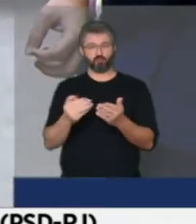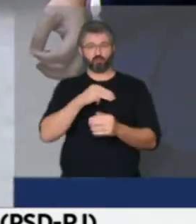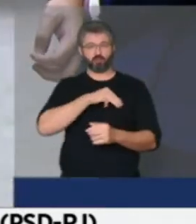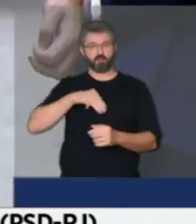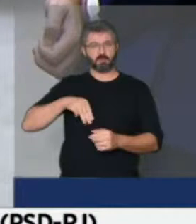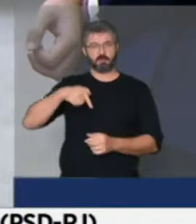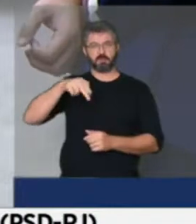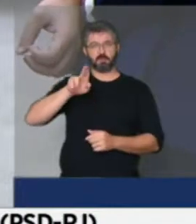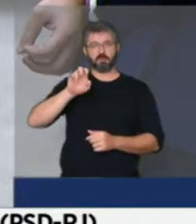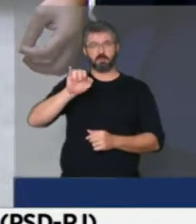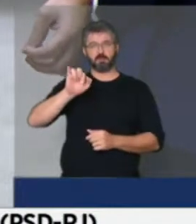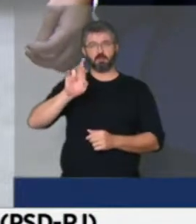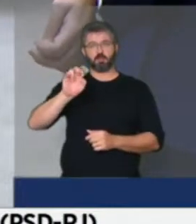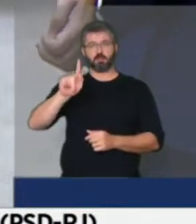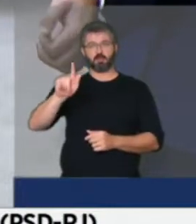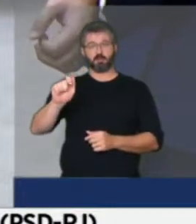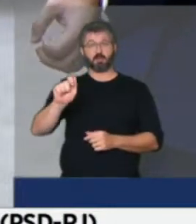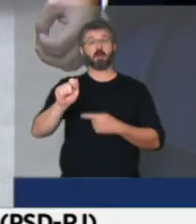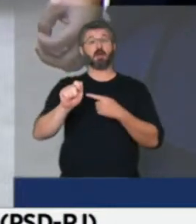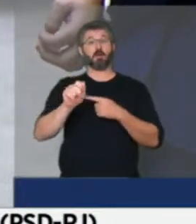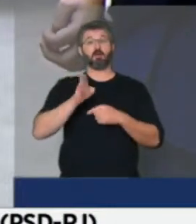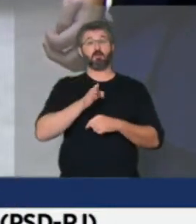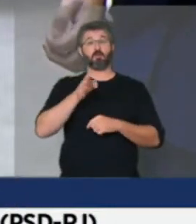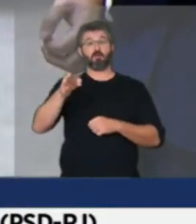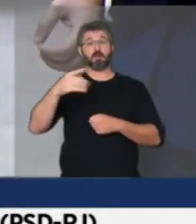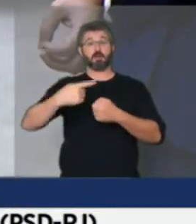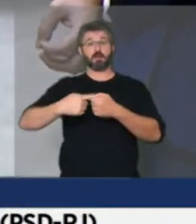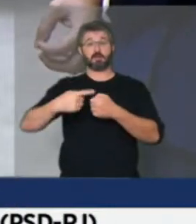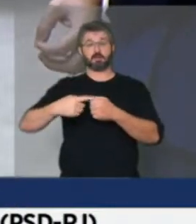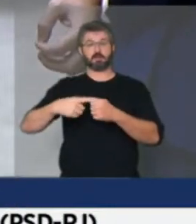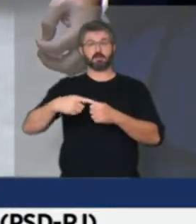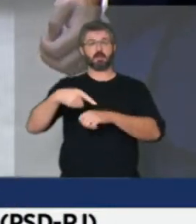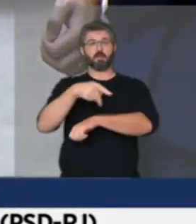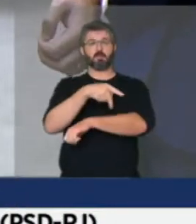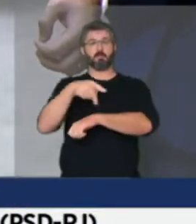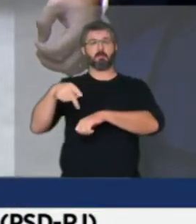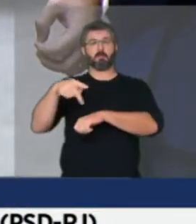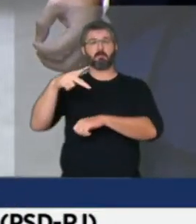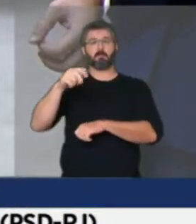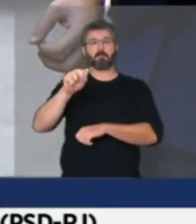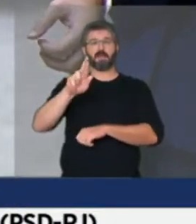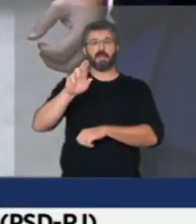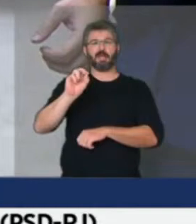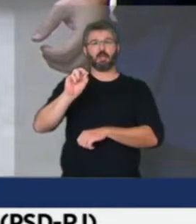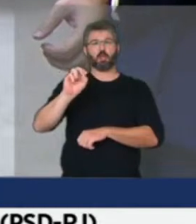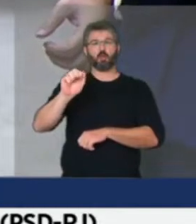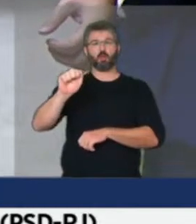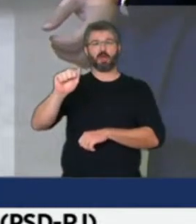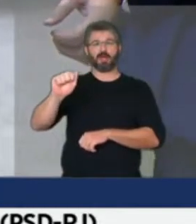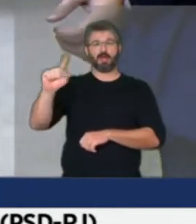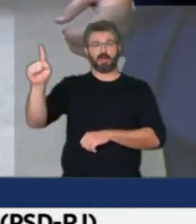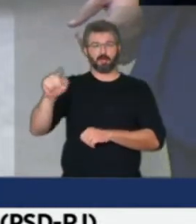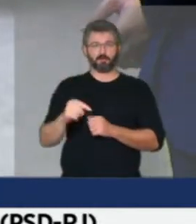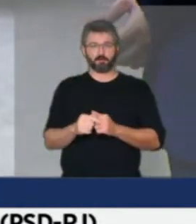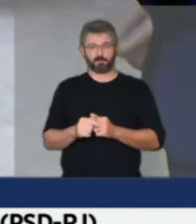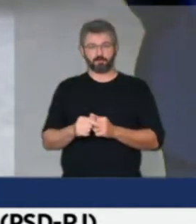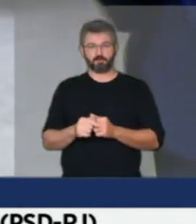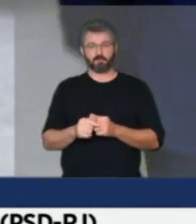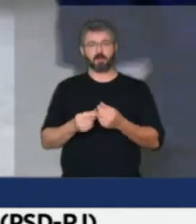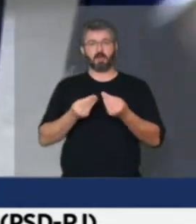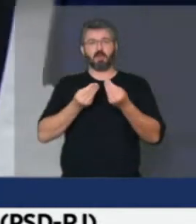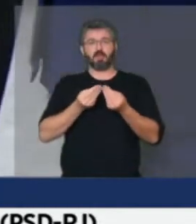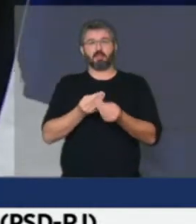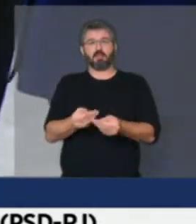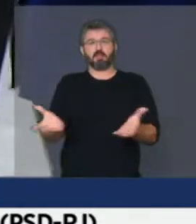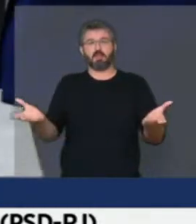Queiroga, estiveram lá na cidade do Paranoá, Paranoá Parque, entregando a toda a